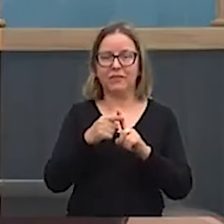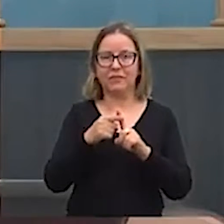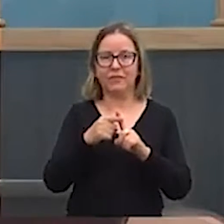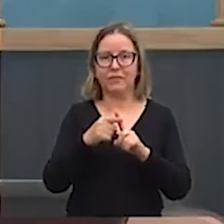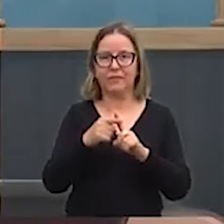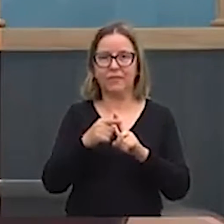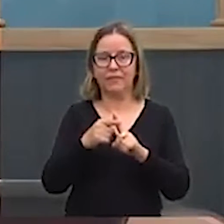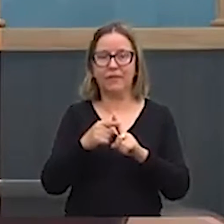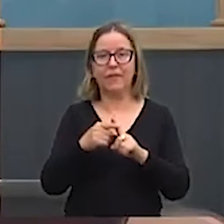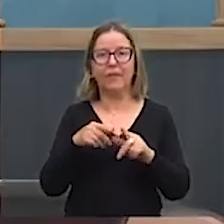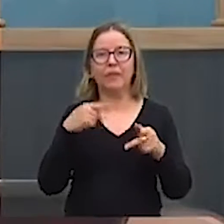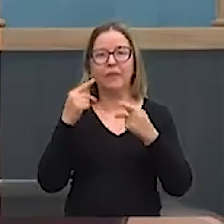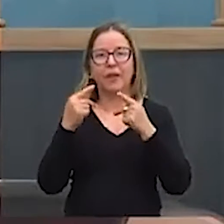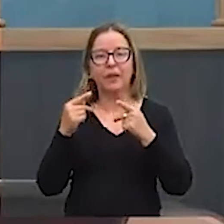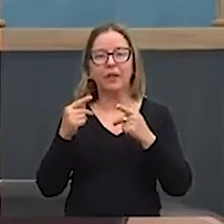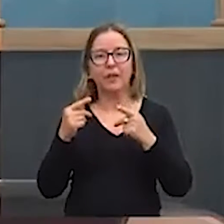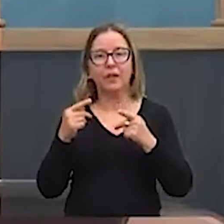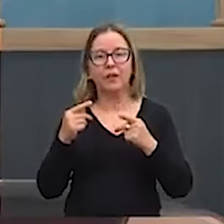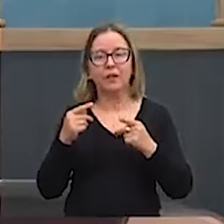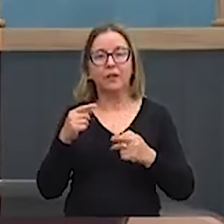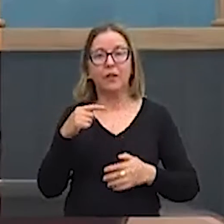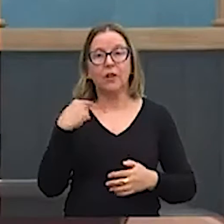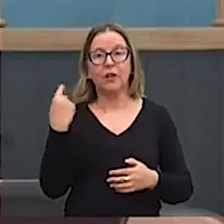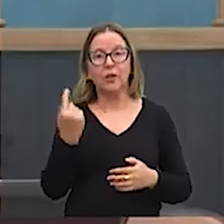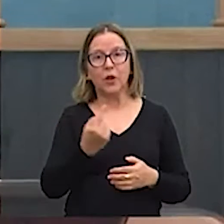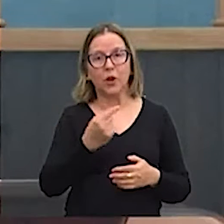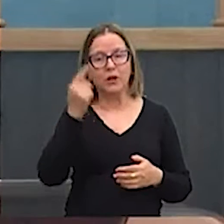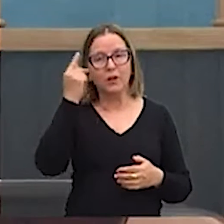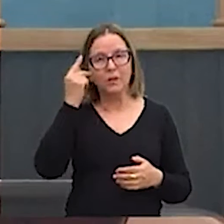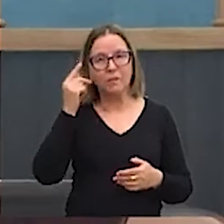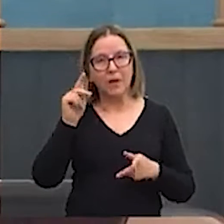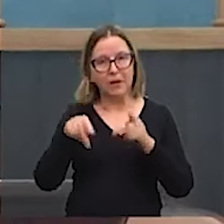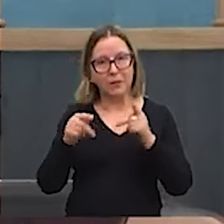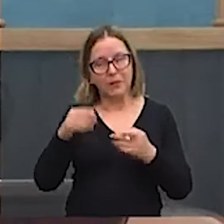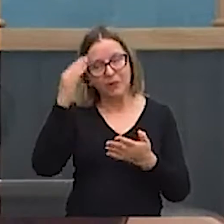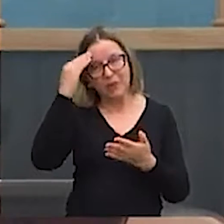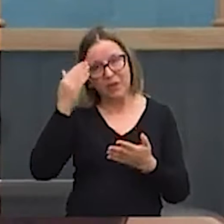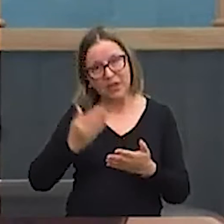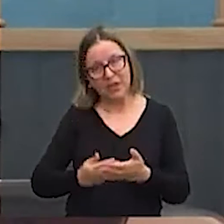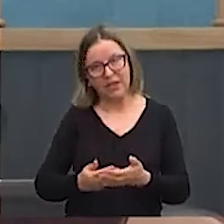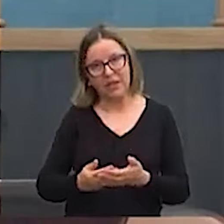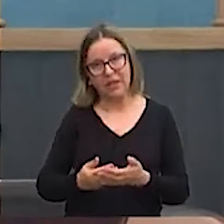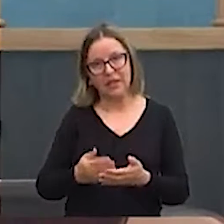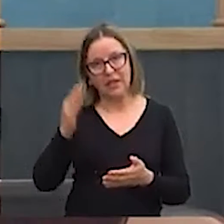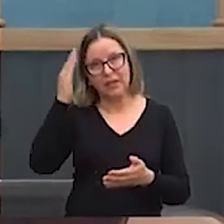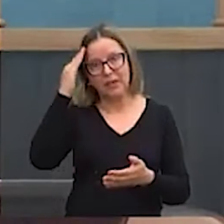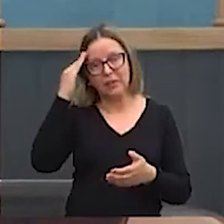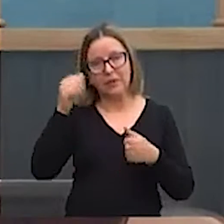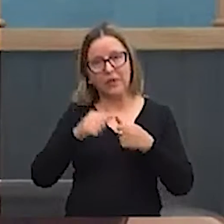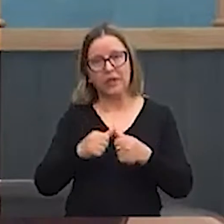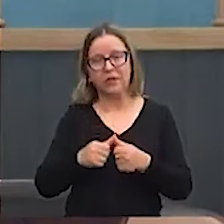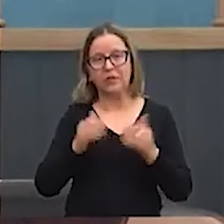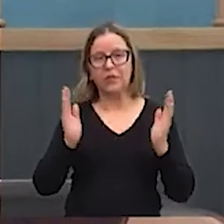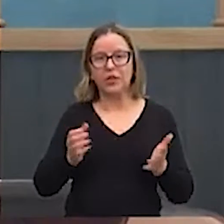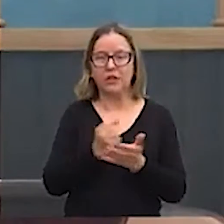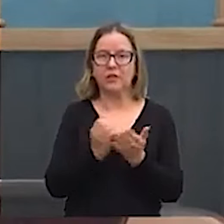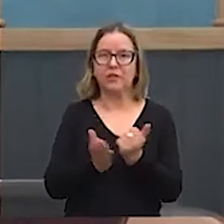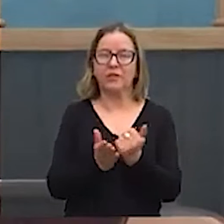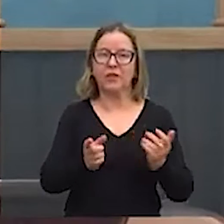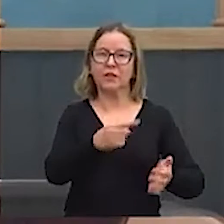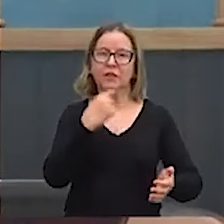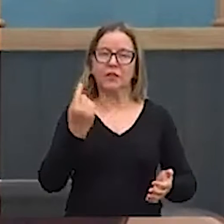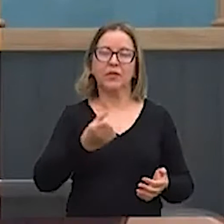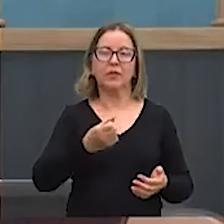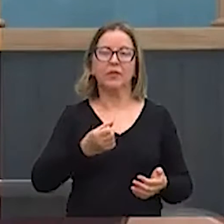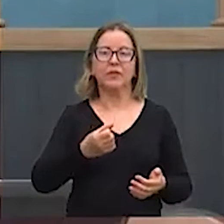ele está dizendo nosso para a igreja, para aqueles que creem. Sabendo isso, que foi crucificado com ele o nosso